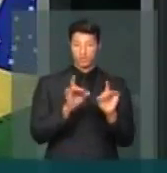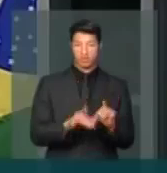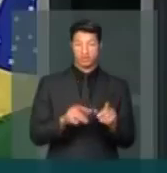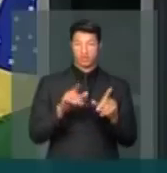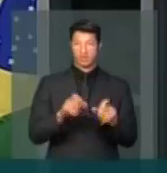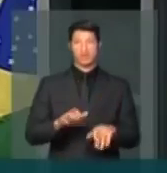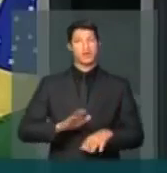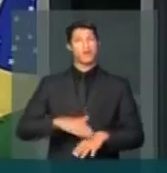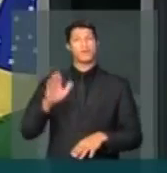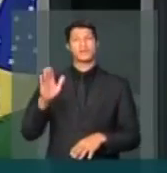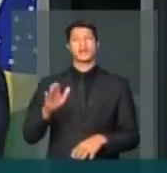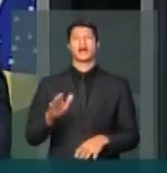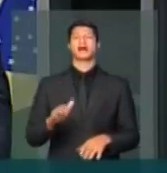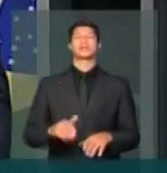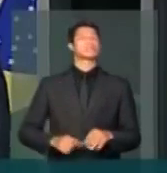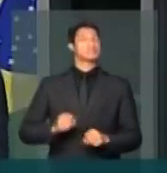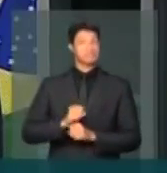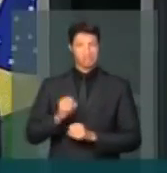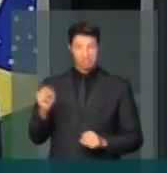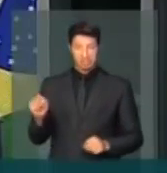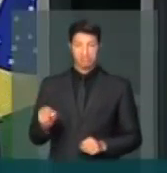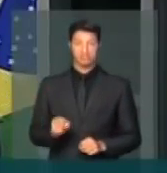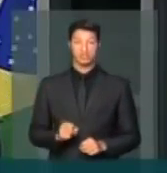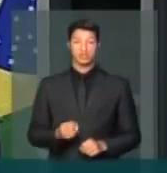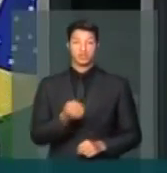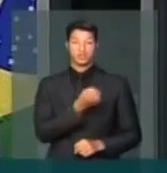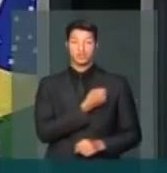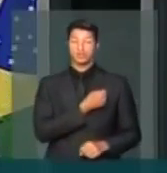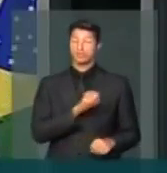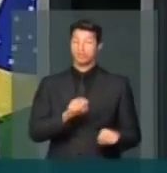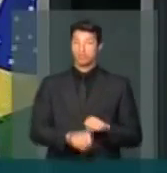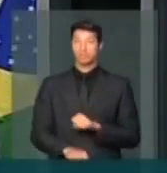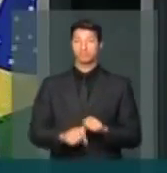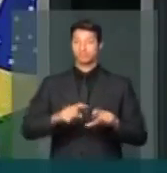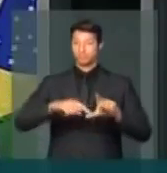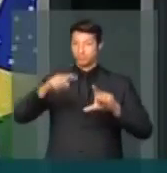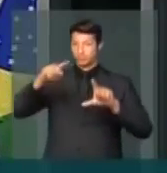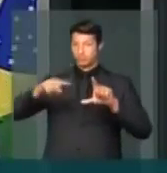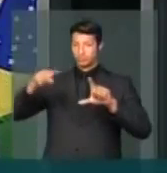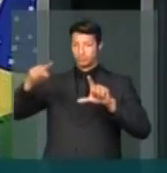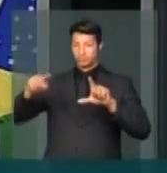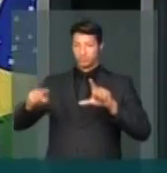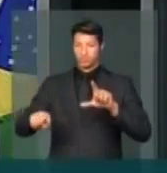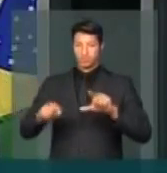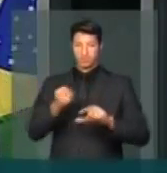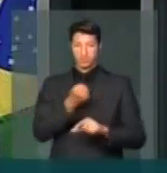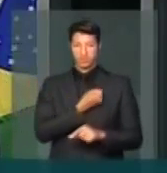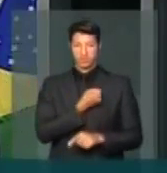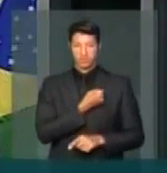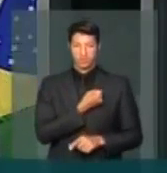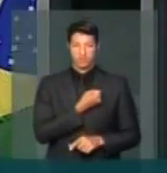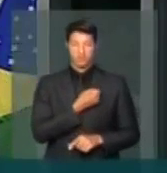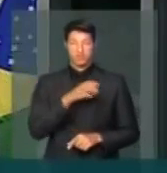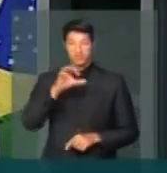armas aumentaram significativamente e o número de homicídio caiu a números